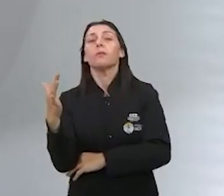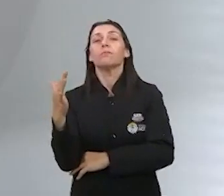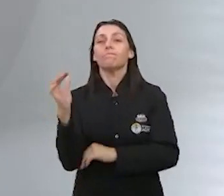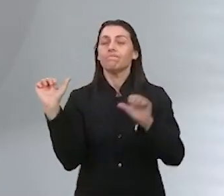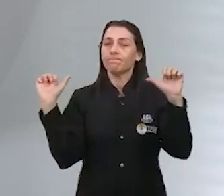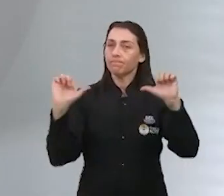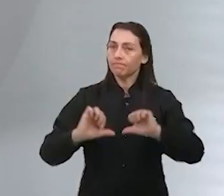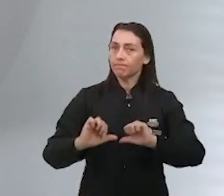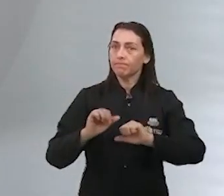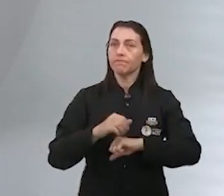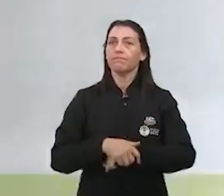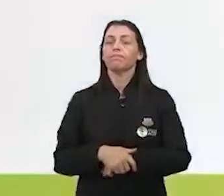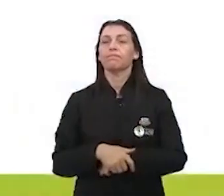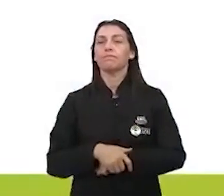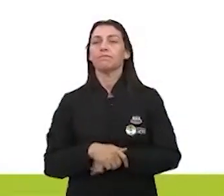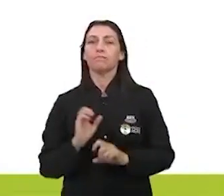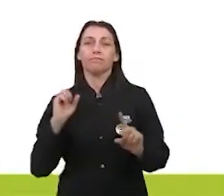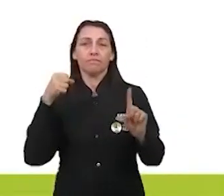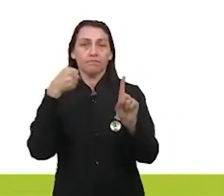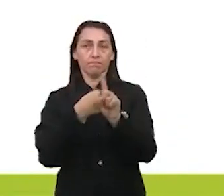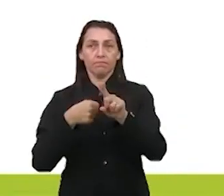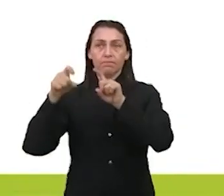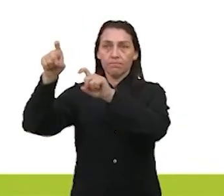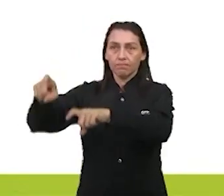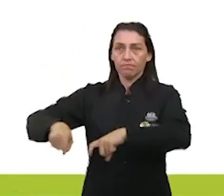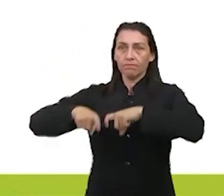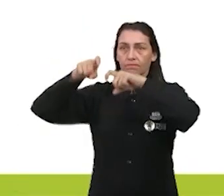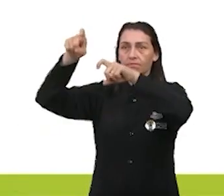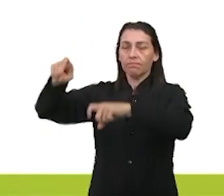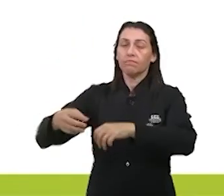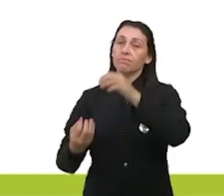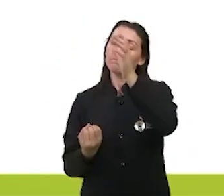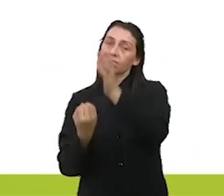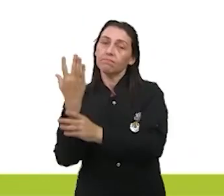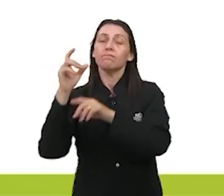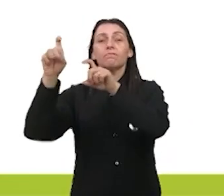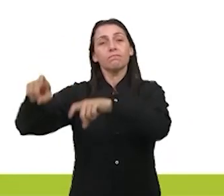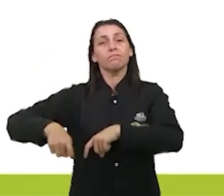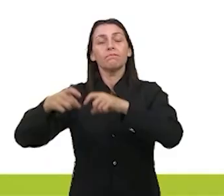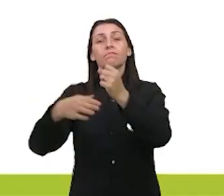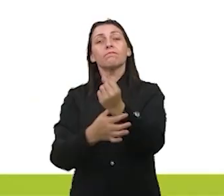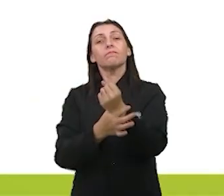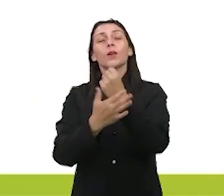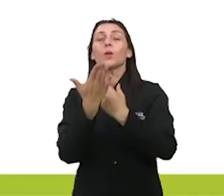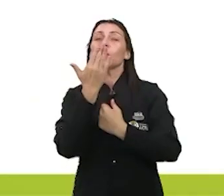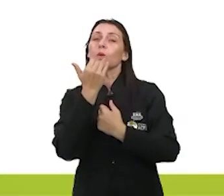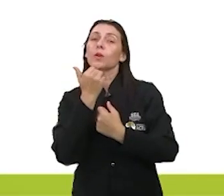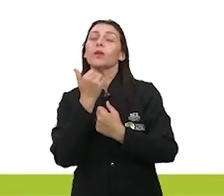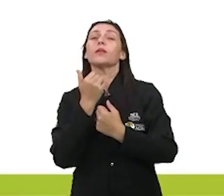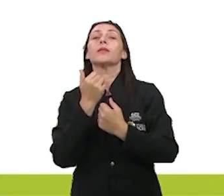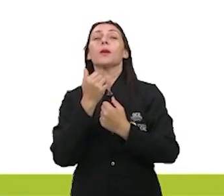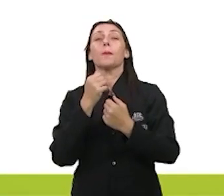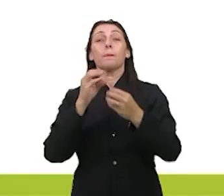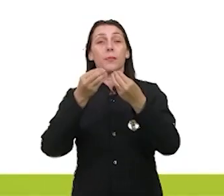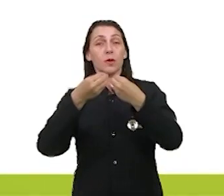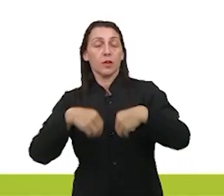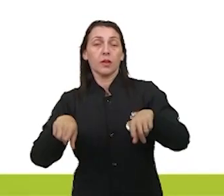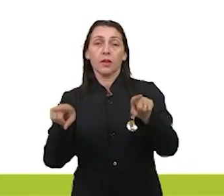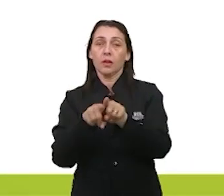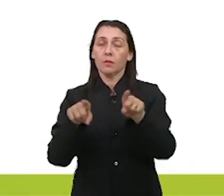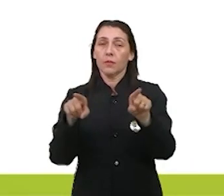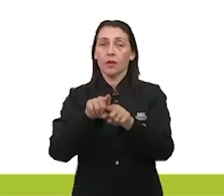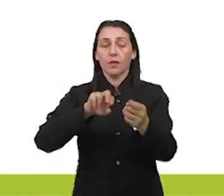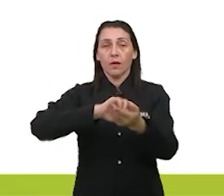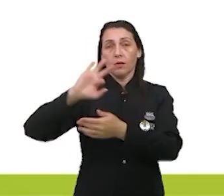agravando. Impactos na agricultura. A produção agrícola e a segurança alimentar estão ameaçadas pela